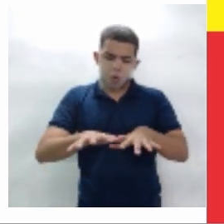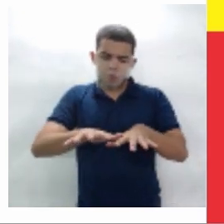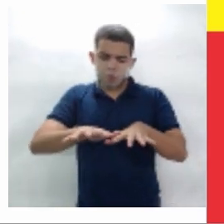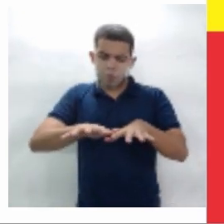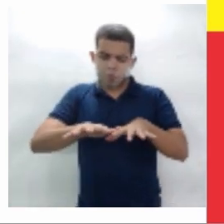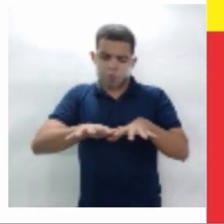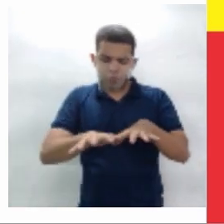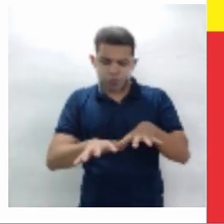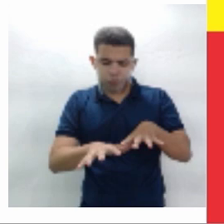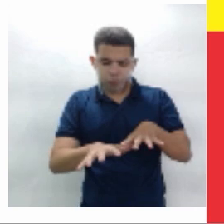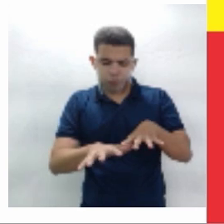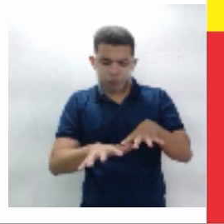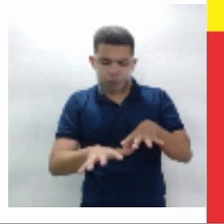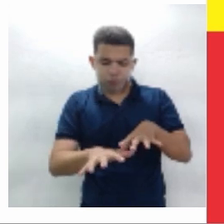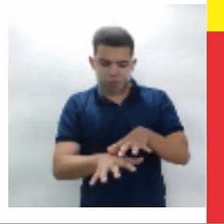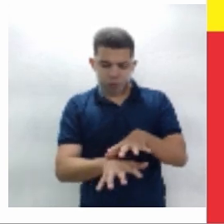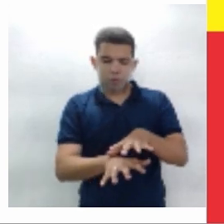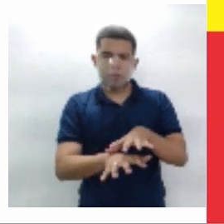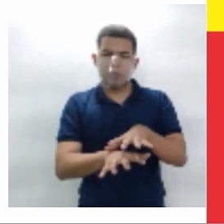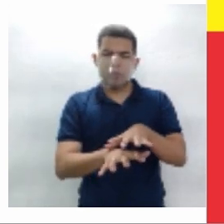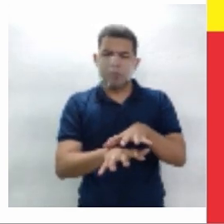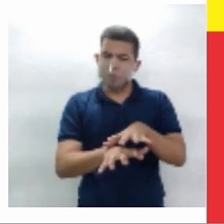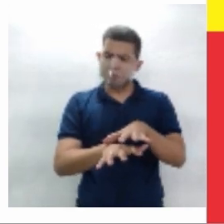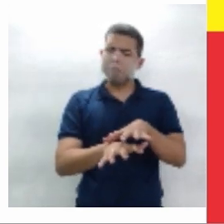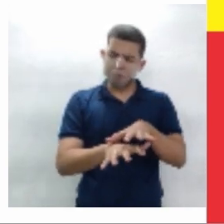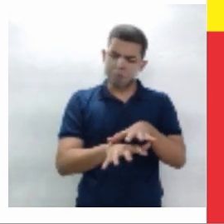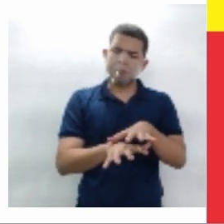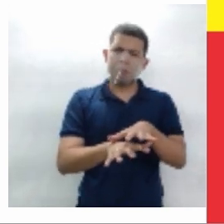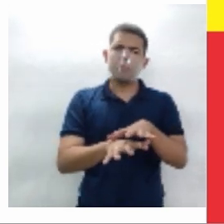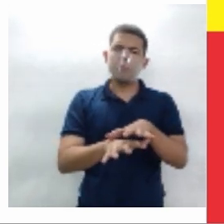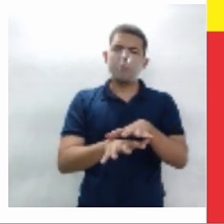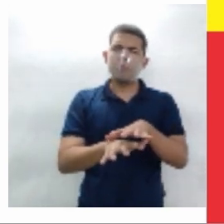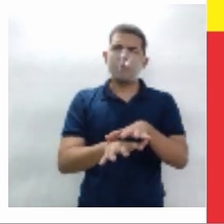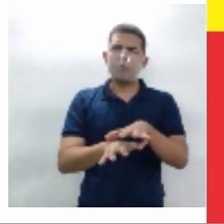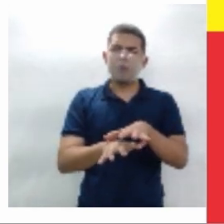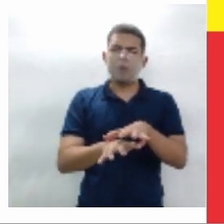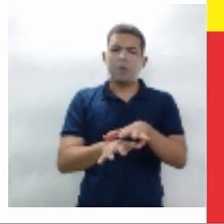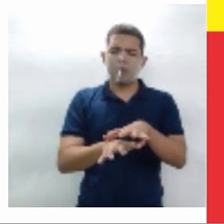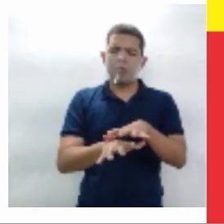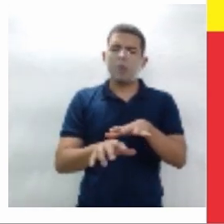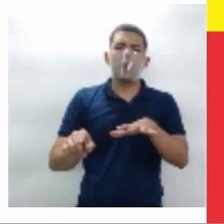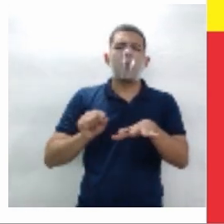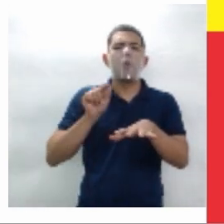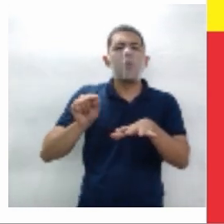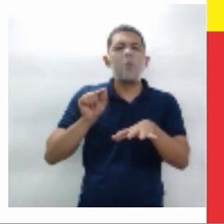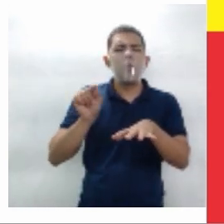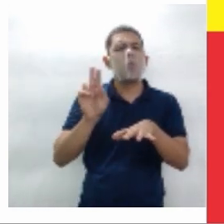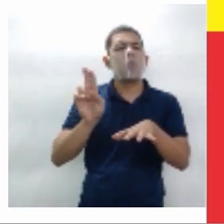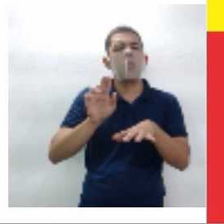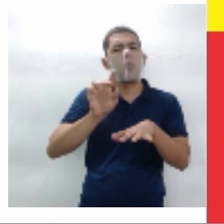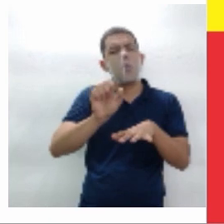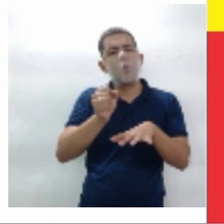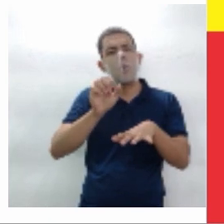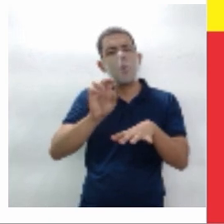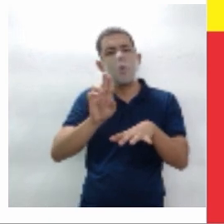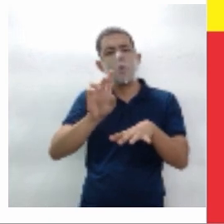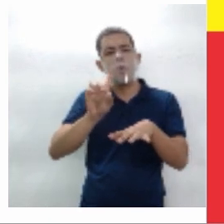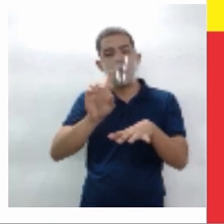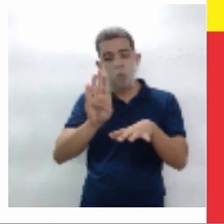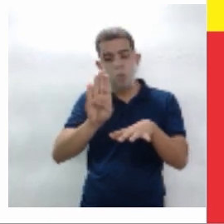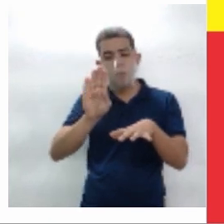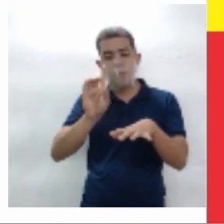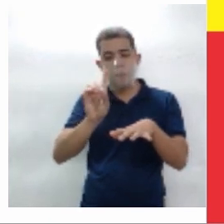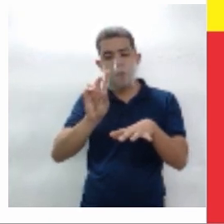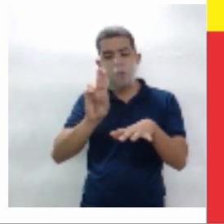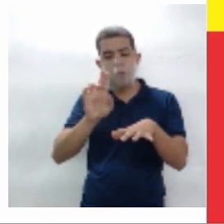mergulhar debaixo da outra. Isso a gente vai chamar de subdução. Então, na imagem